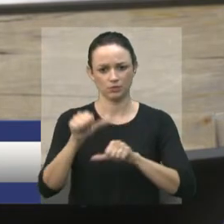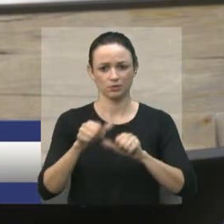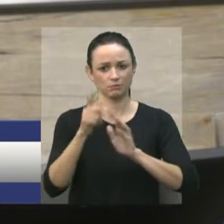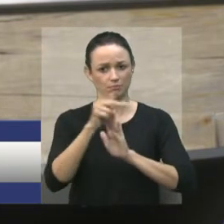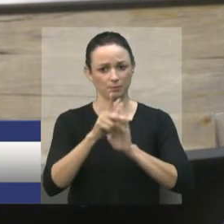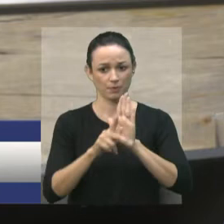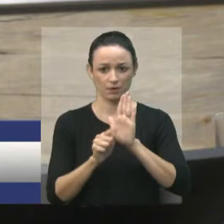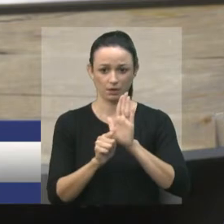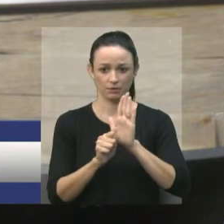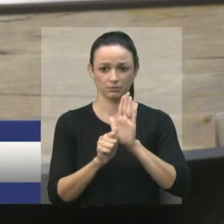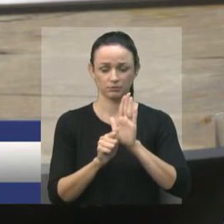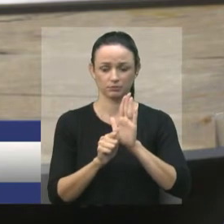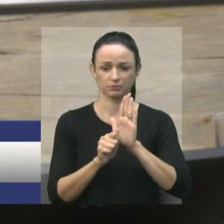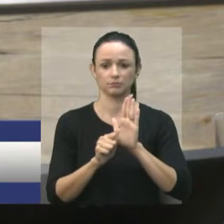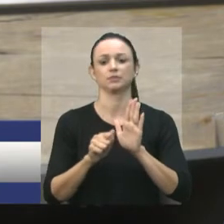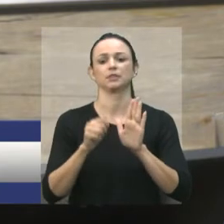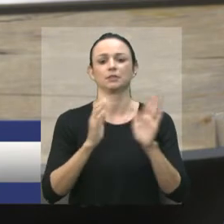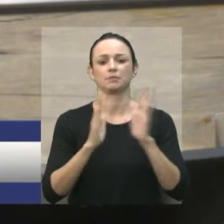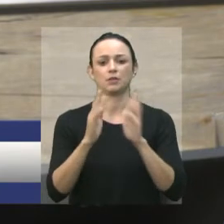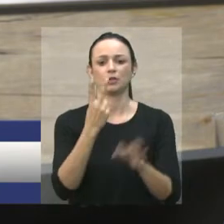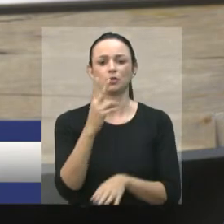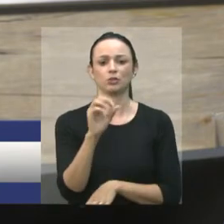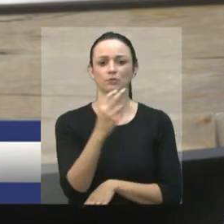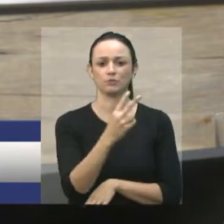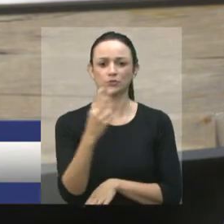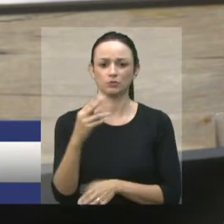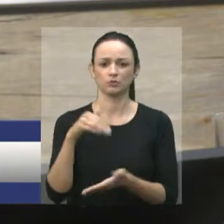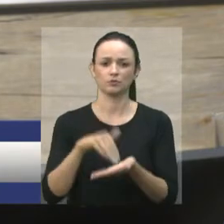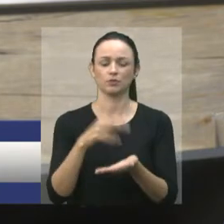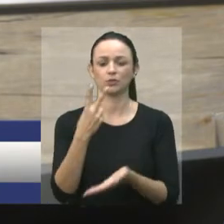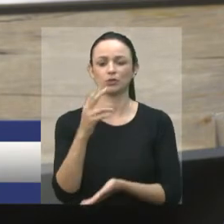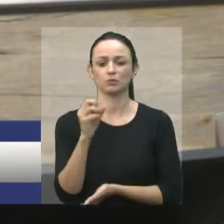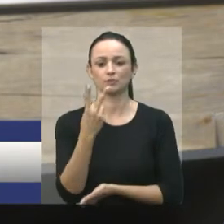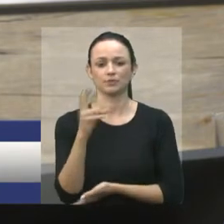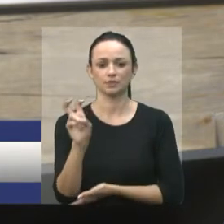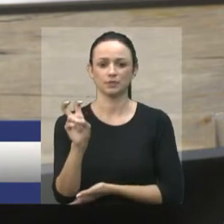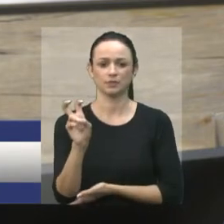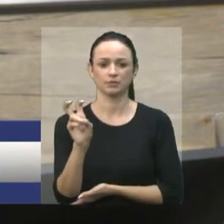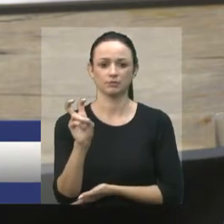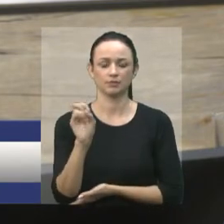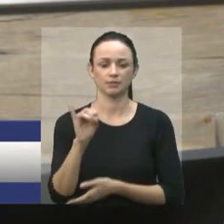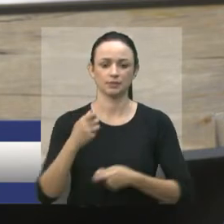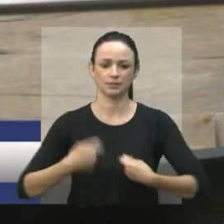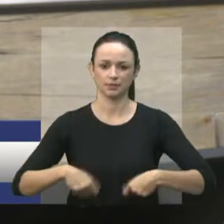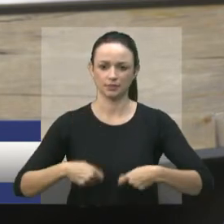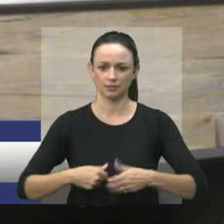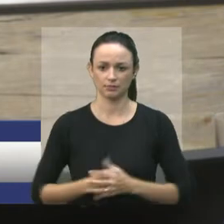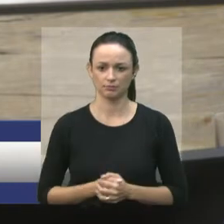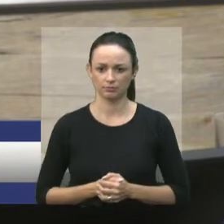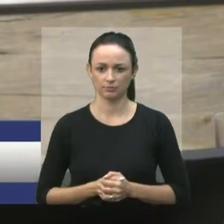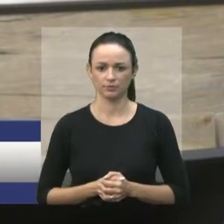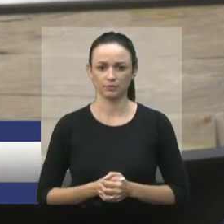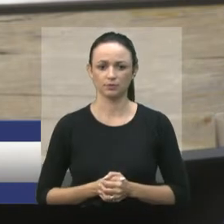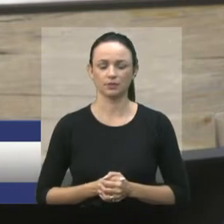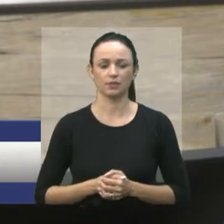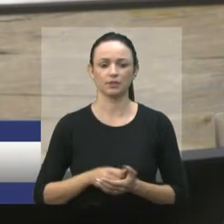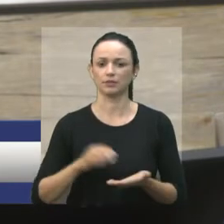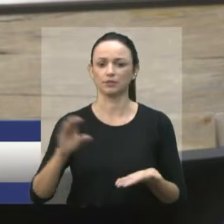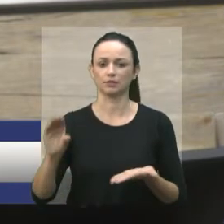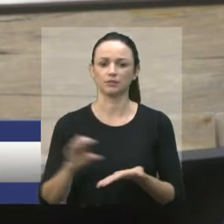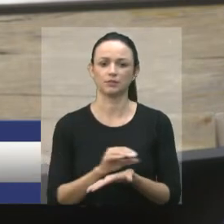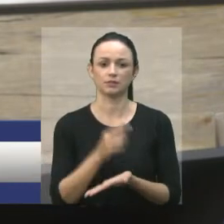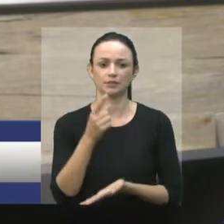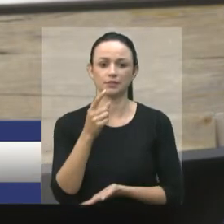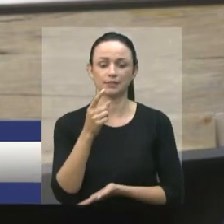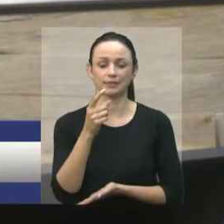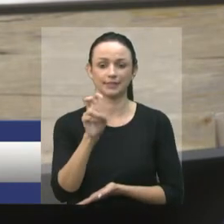plano plurianual para o período de 2022 a 2025, se necessárias. Emenda número 15,